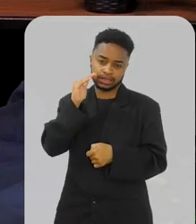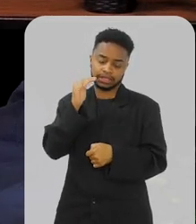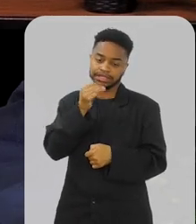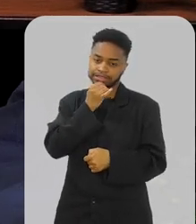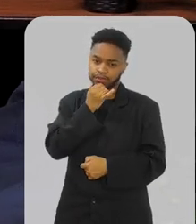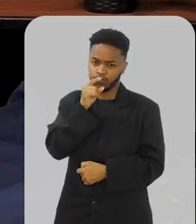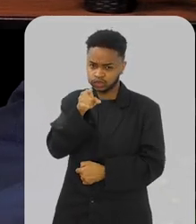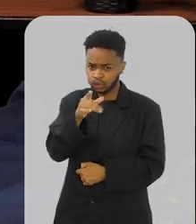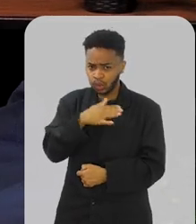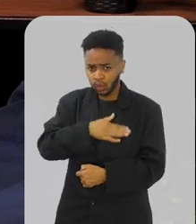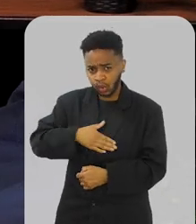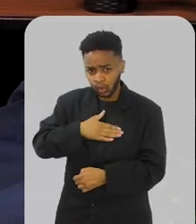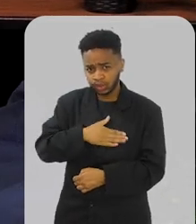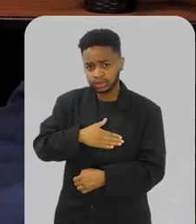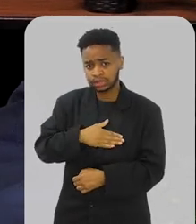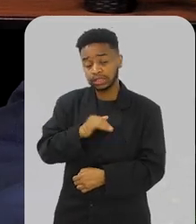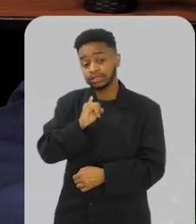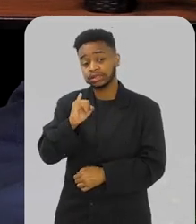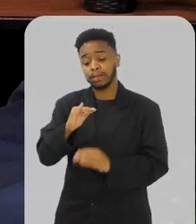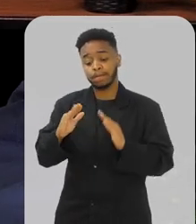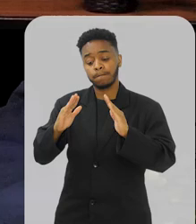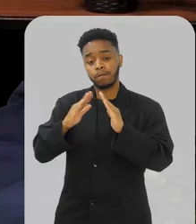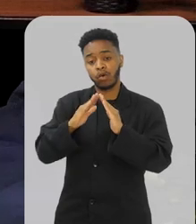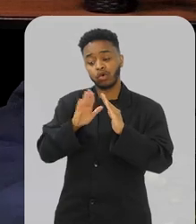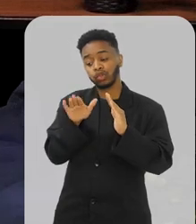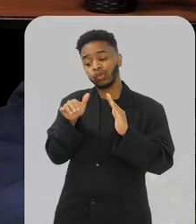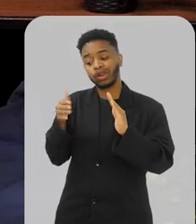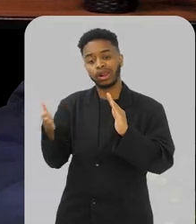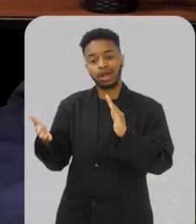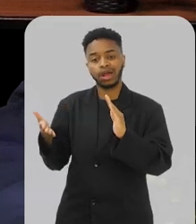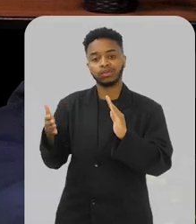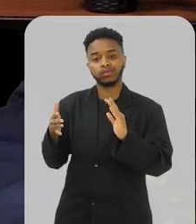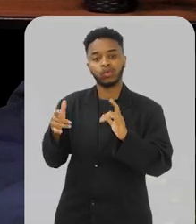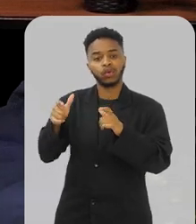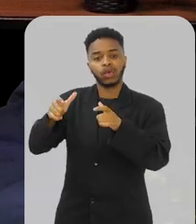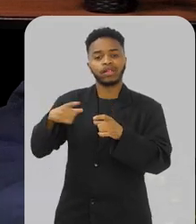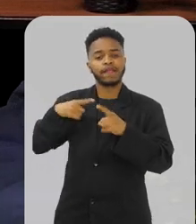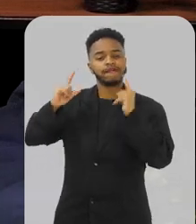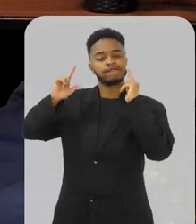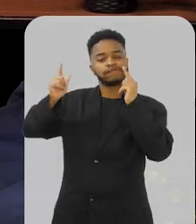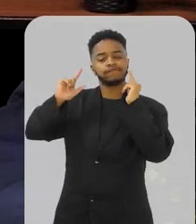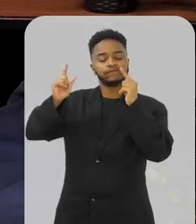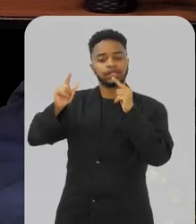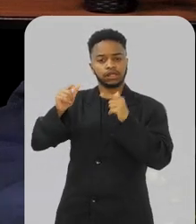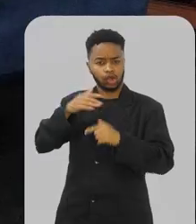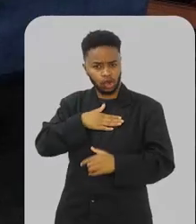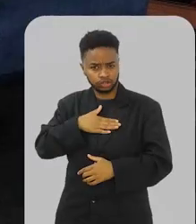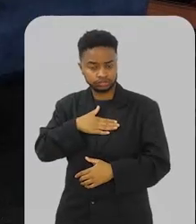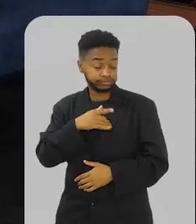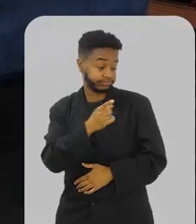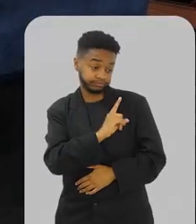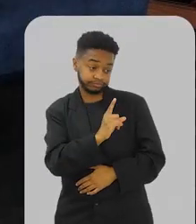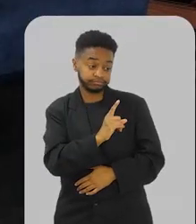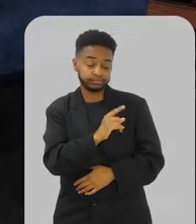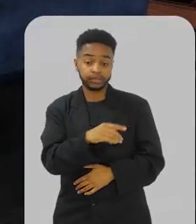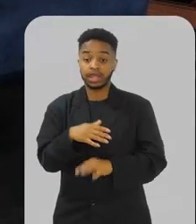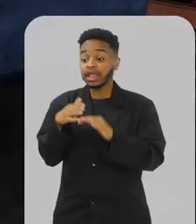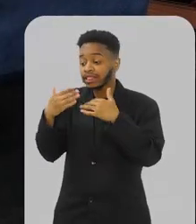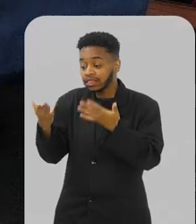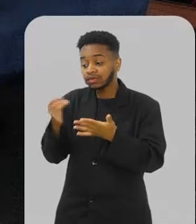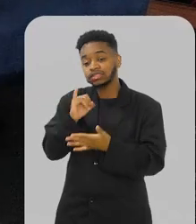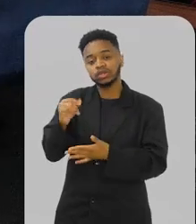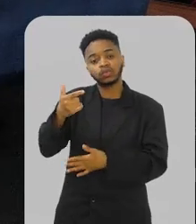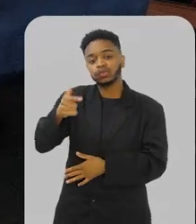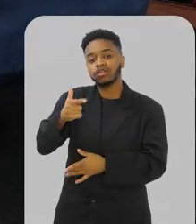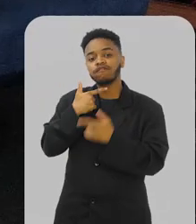Você ia gostar de morar do lado de uma rave? Não. Então, se você não